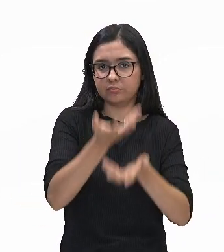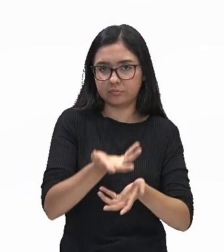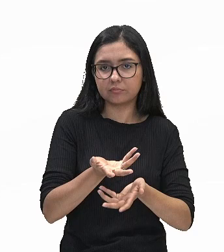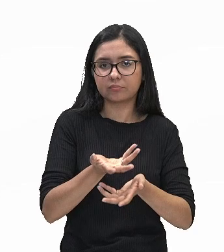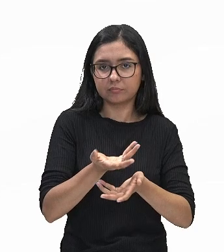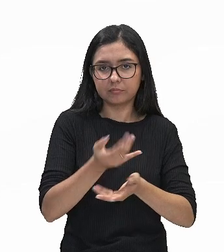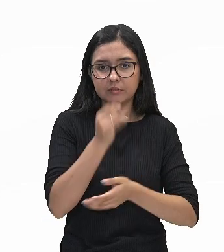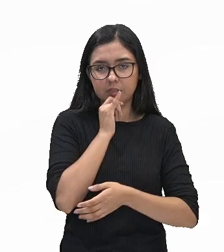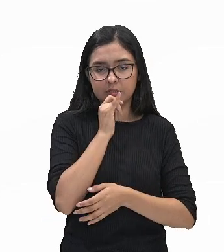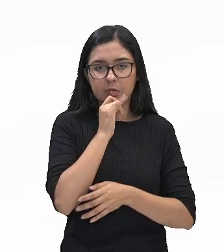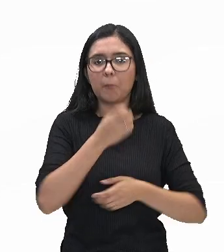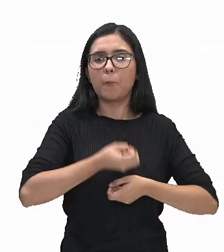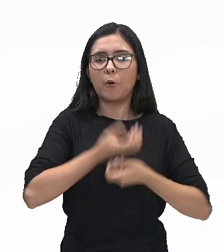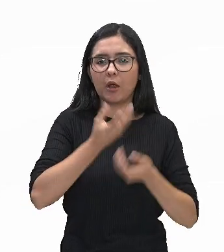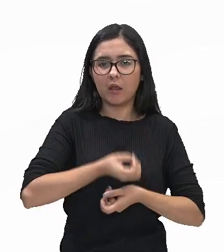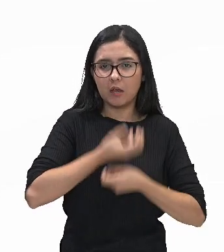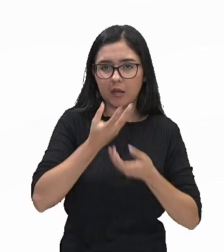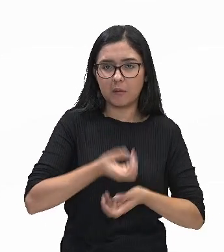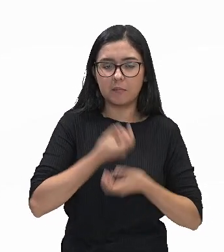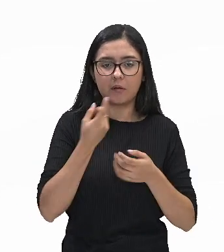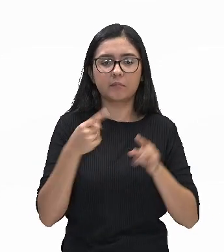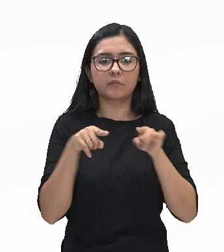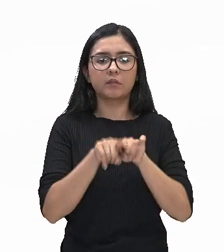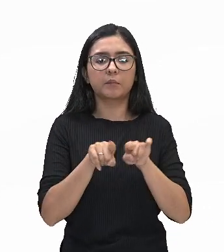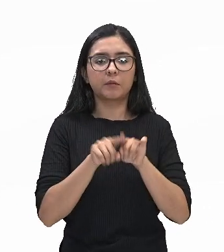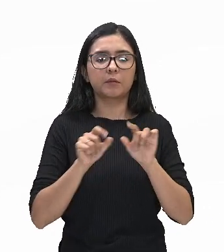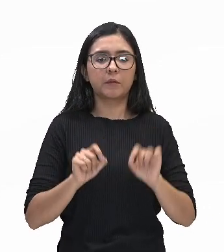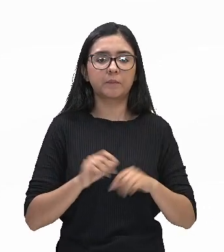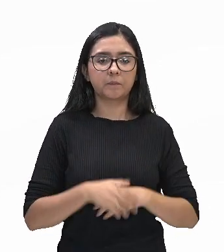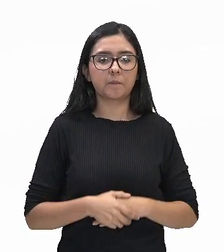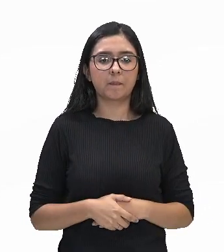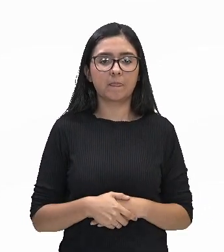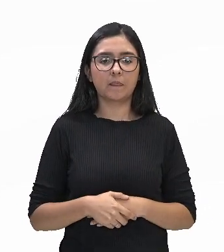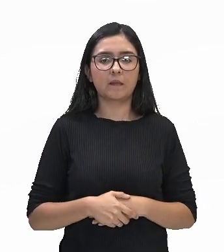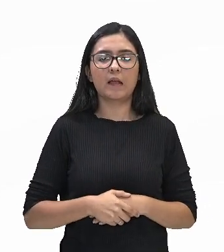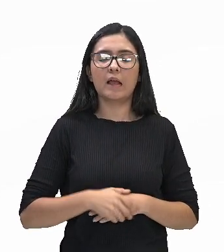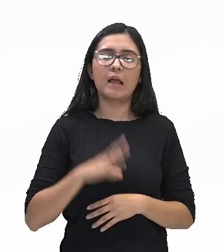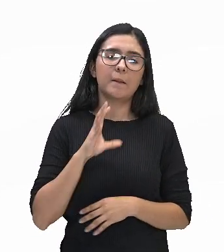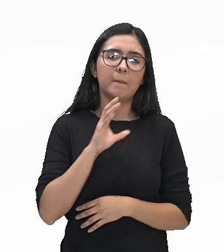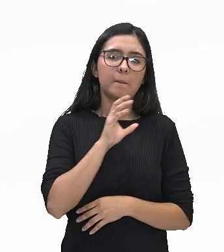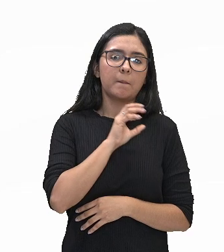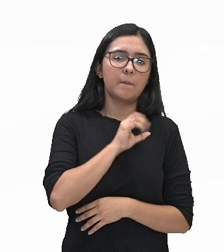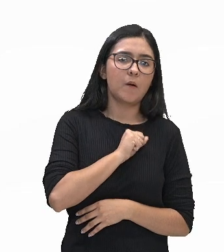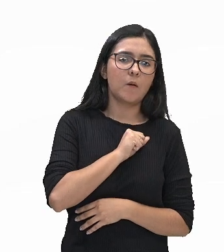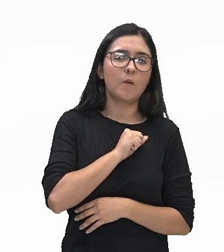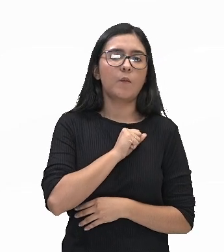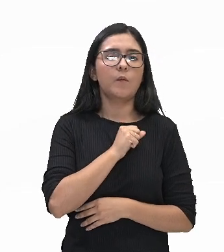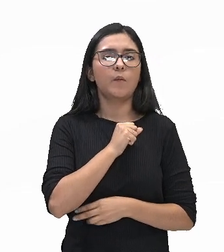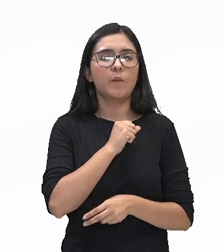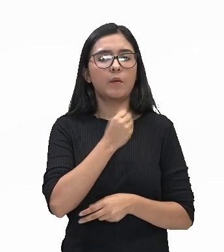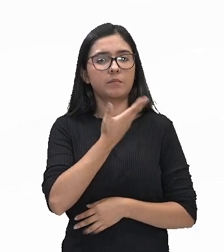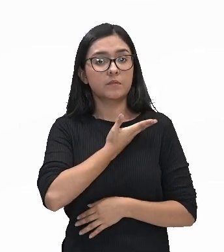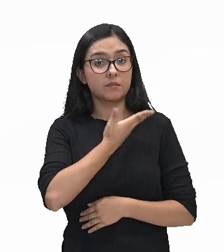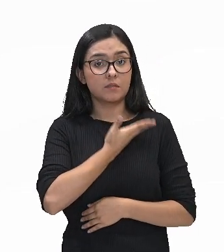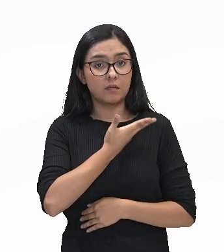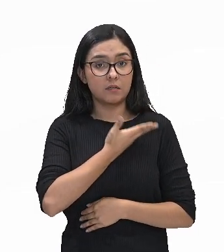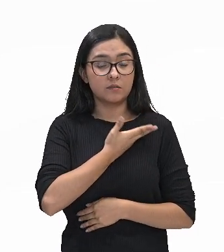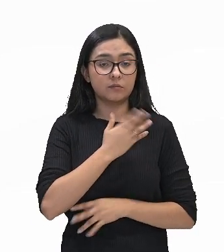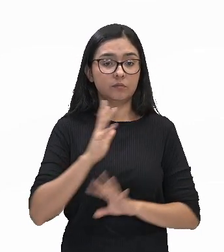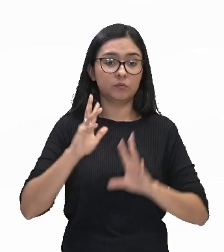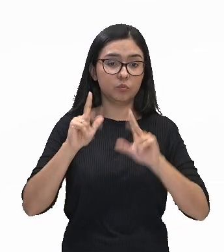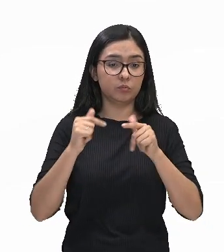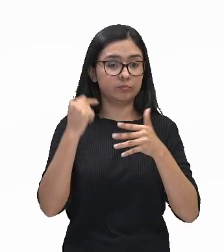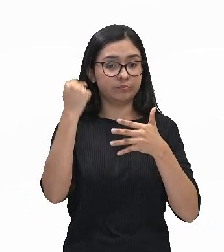se fala em poética, né, está falando em amor, amizade. Então, tudo